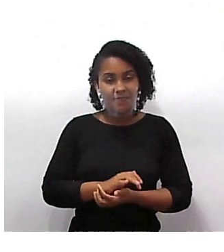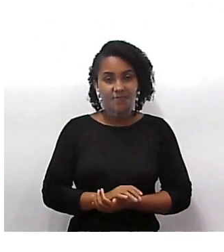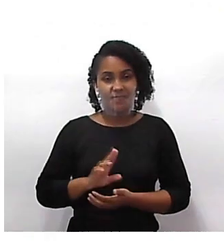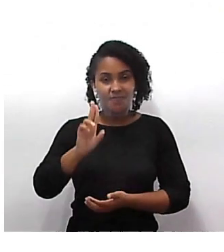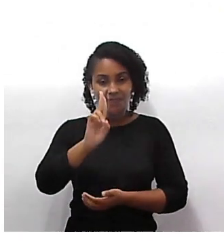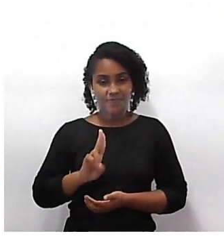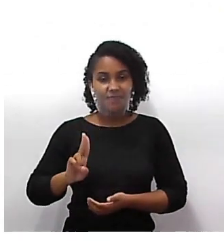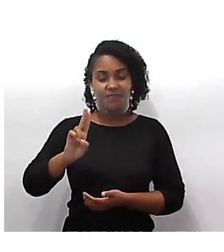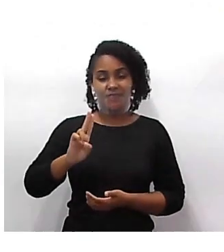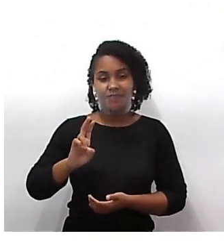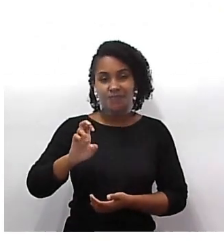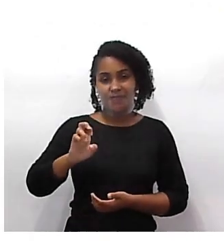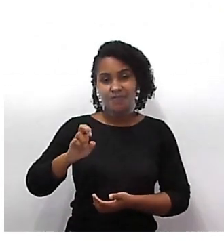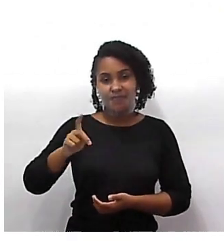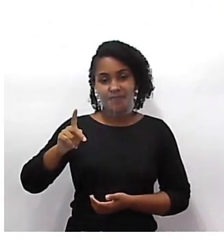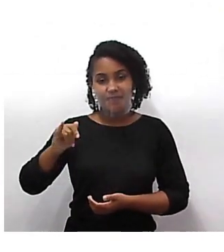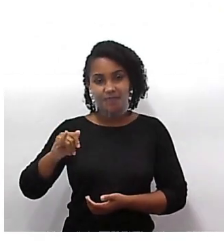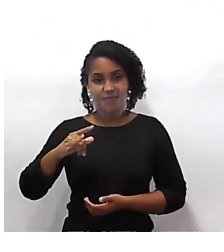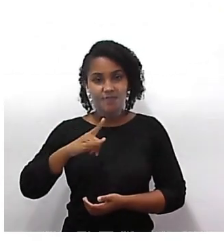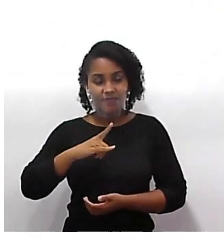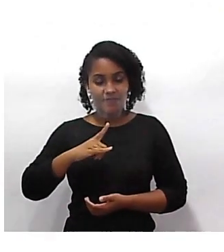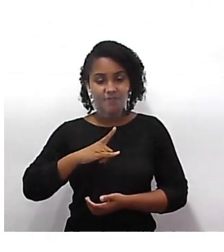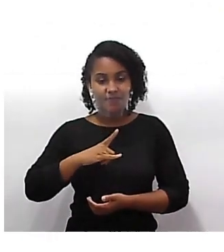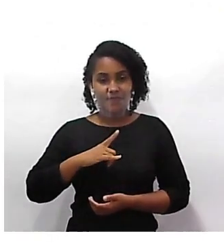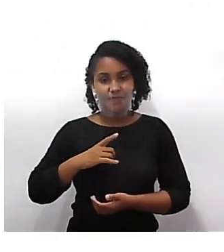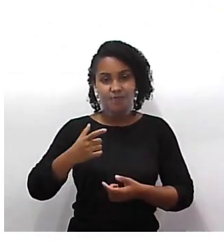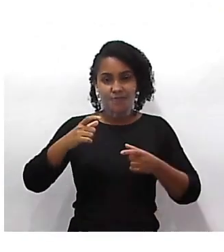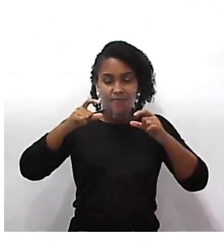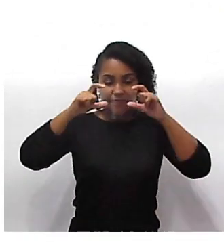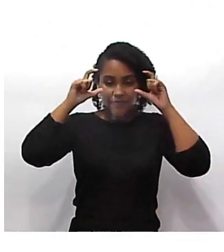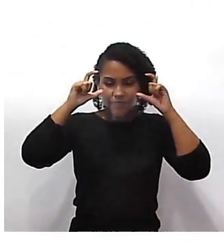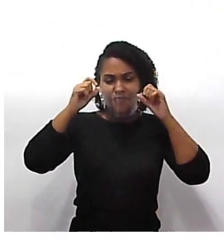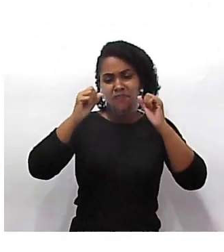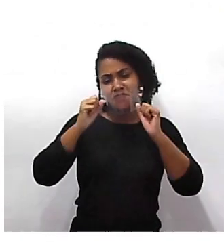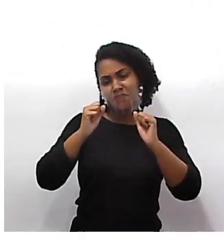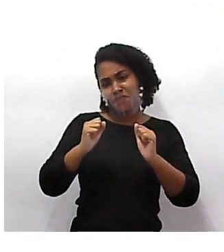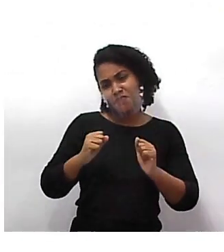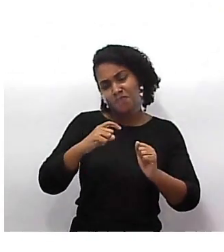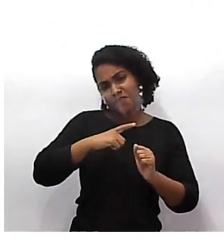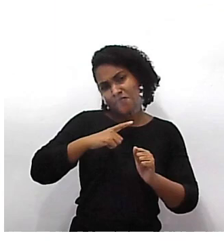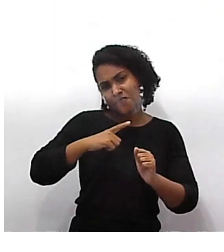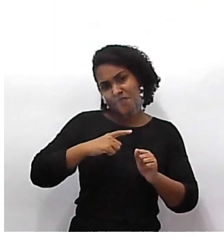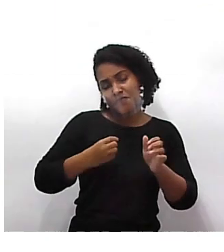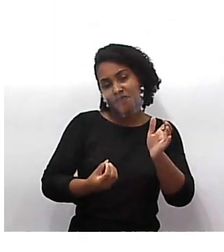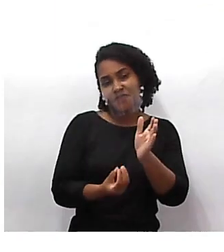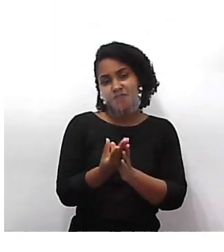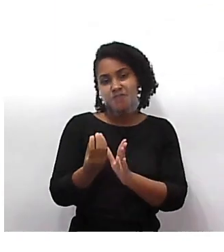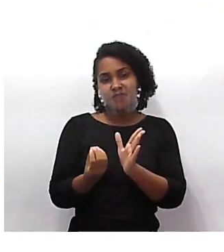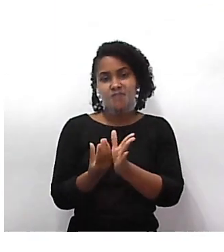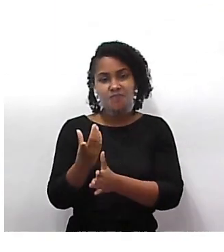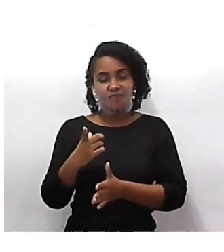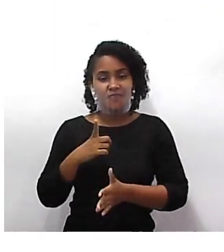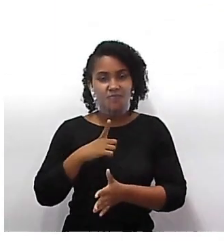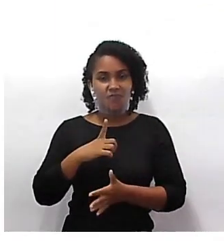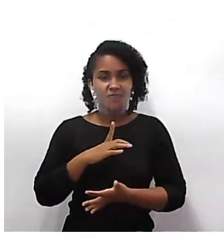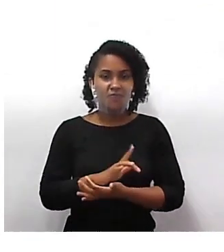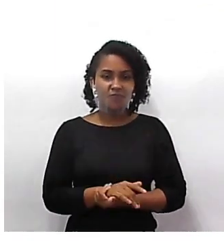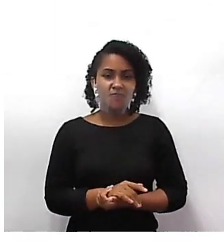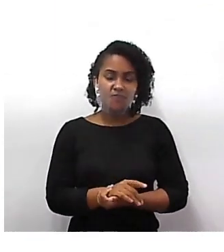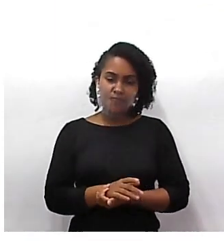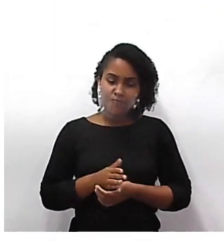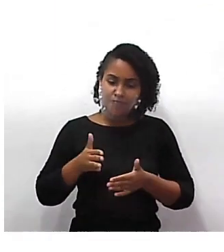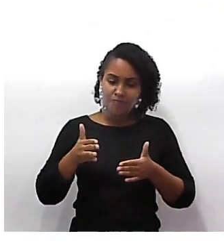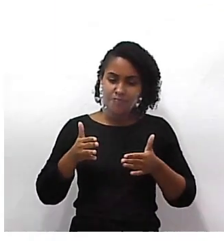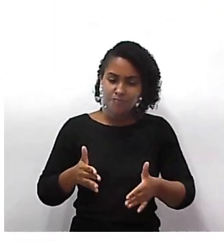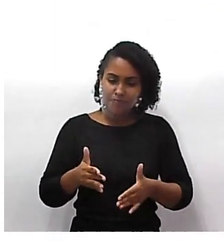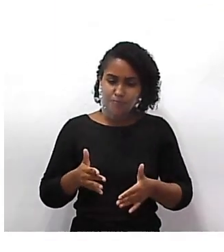utilização de EPIs, máscaras, luvas, óculos. Então, você pode criar formulários de conformidades, para exatamente